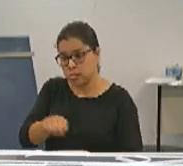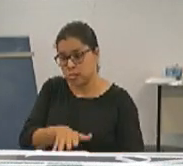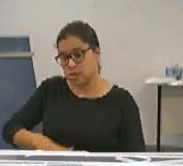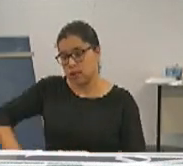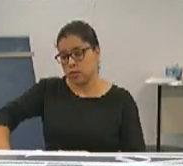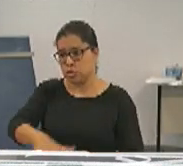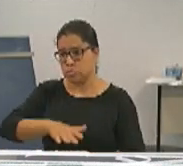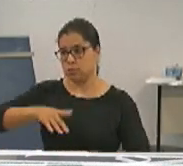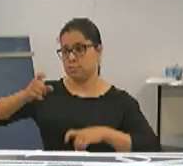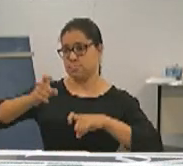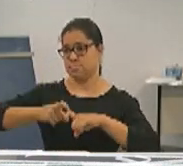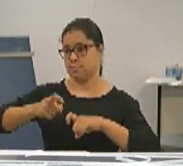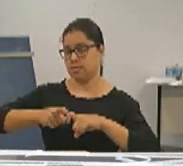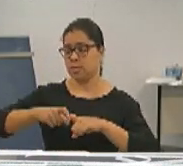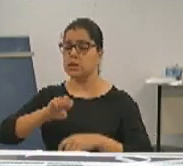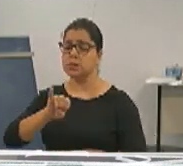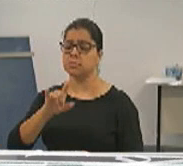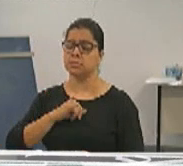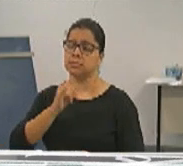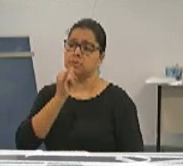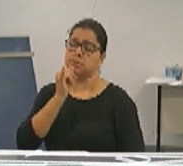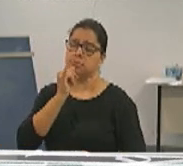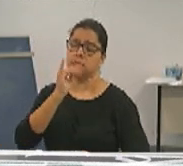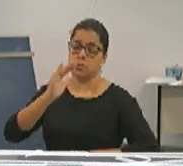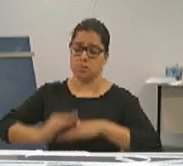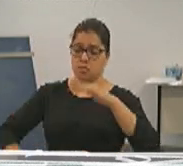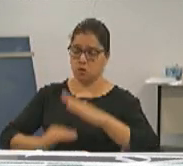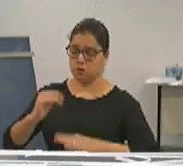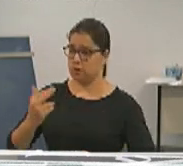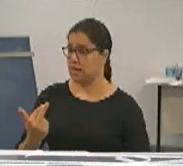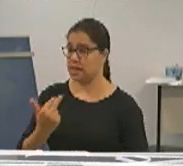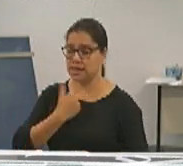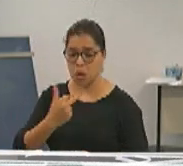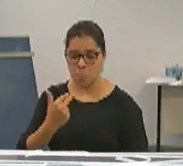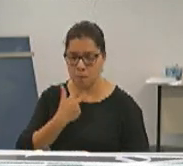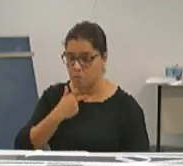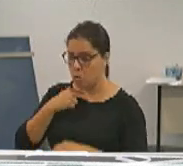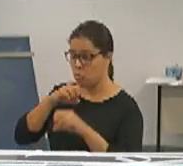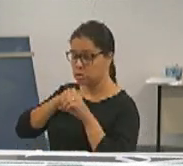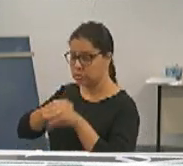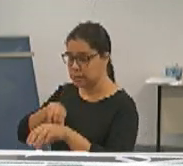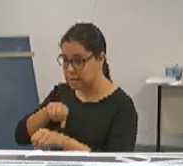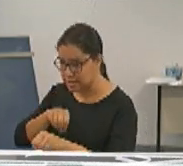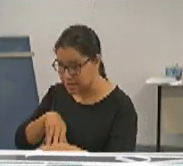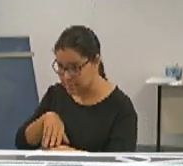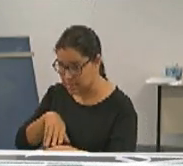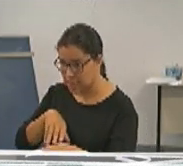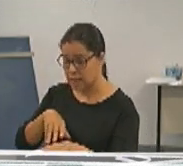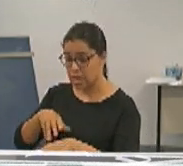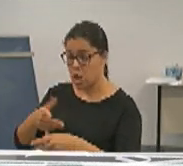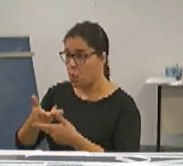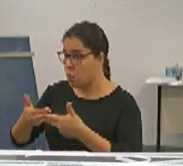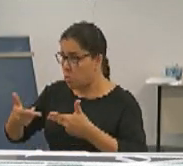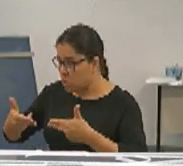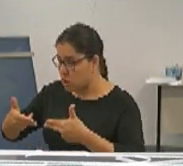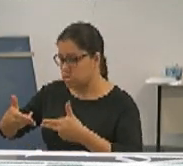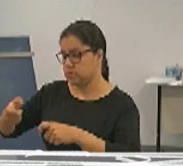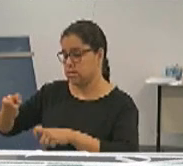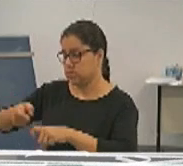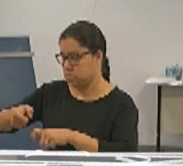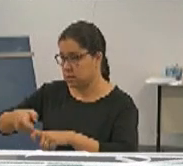colocada. Então, se o profissional da área de medicina não pode ensinar a prática da medicina para um aluno que não é aluno da